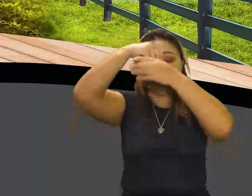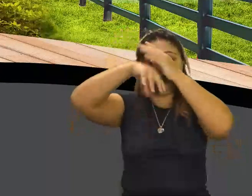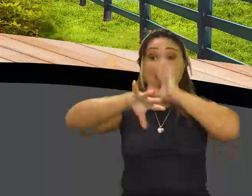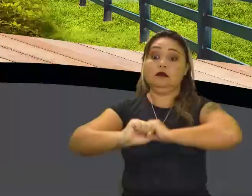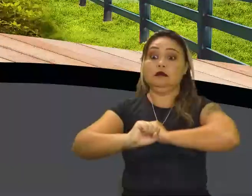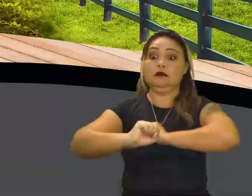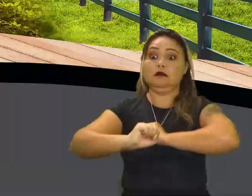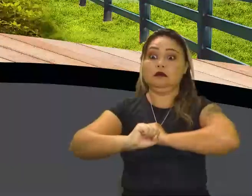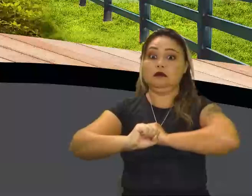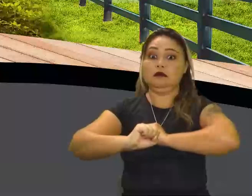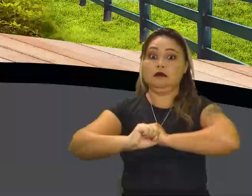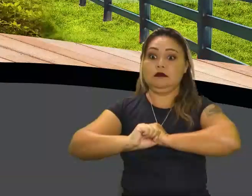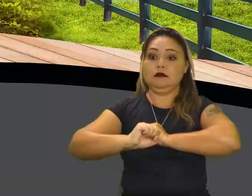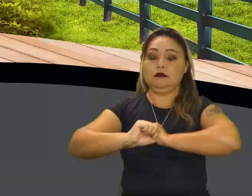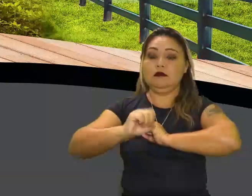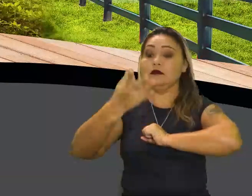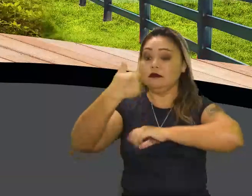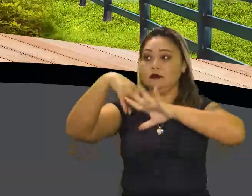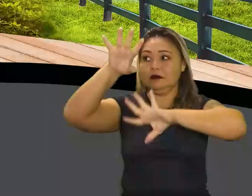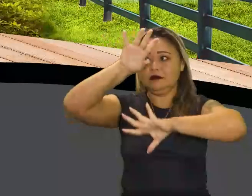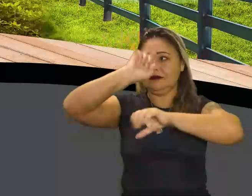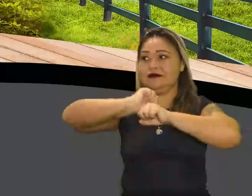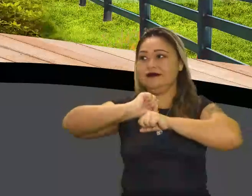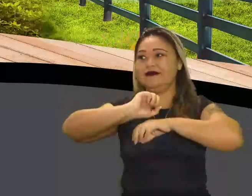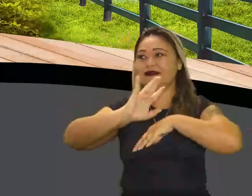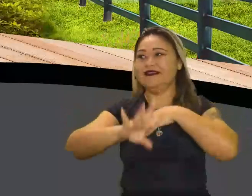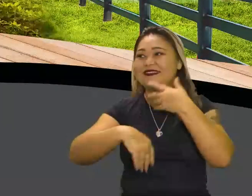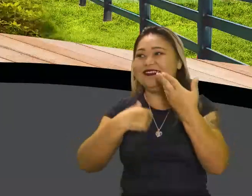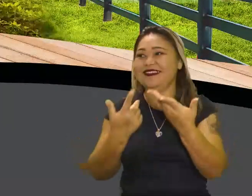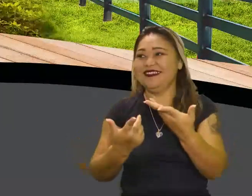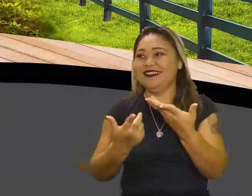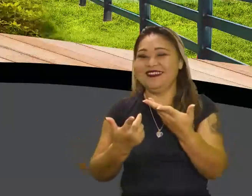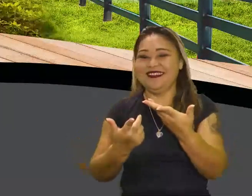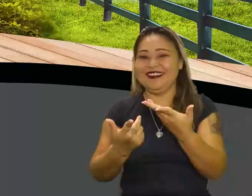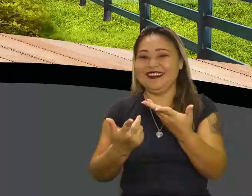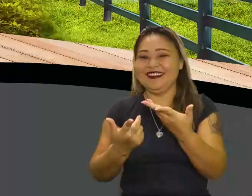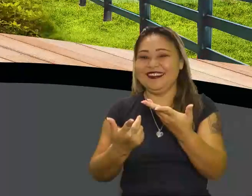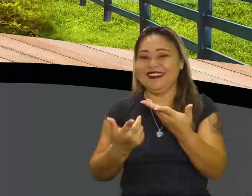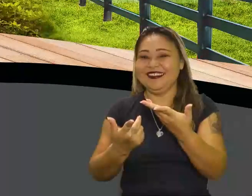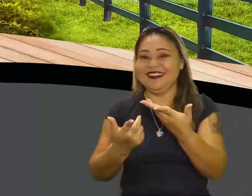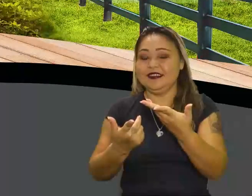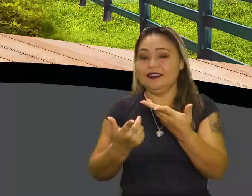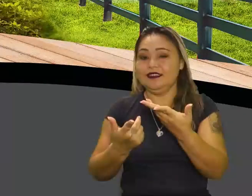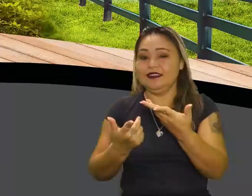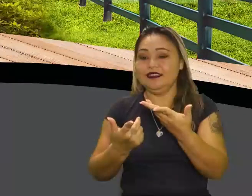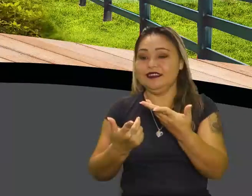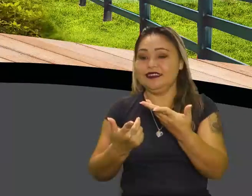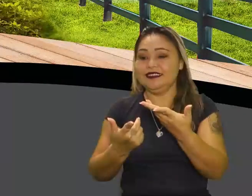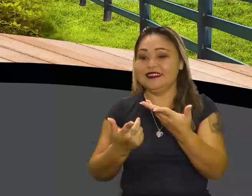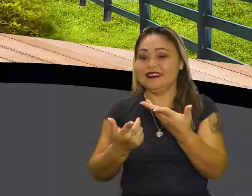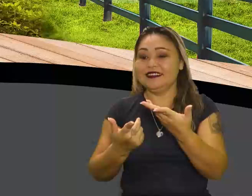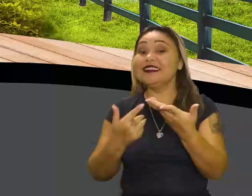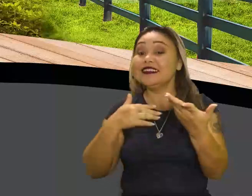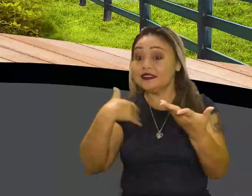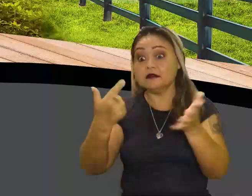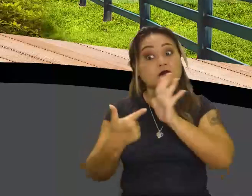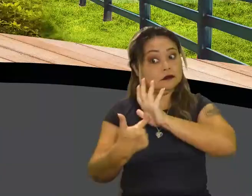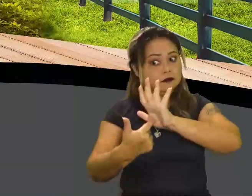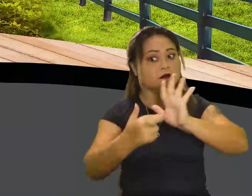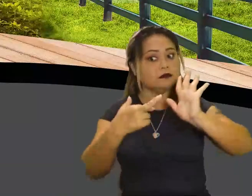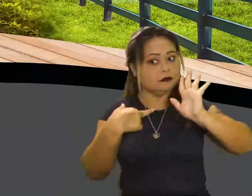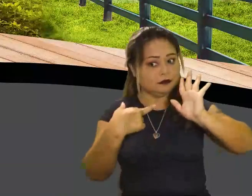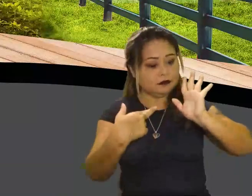Né? Vamos interiorizar. Olha só. Quando eu te mostrar a